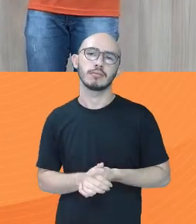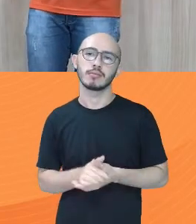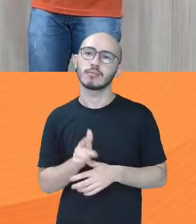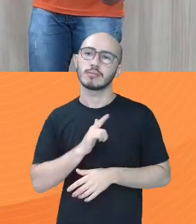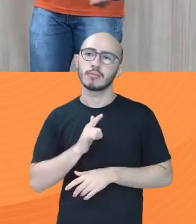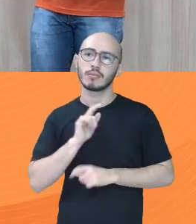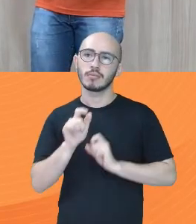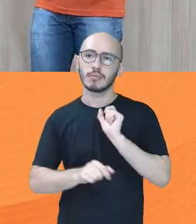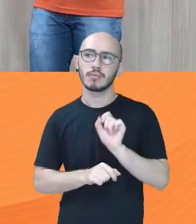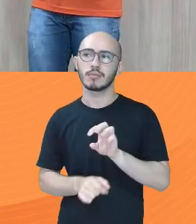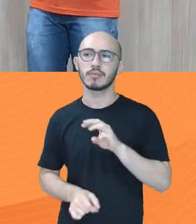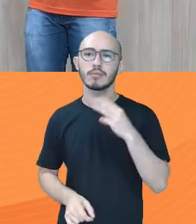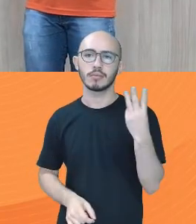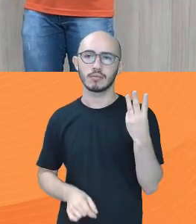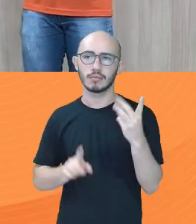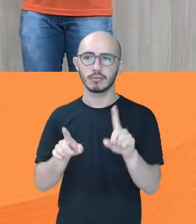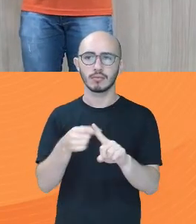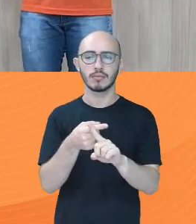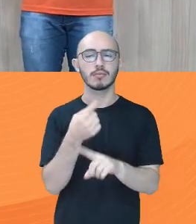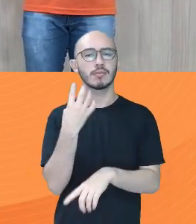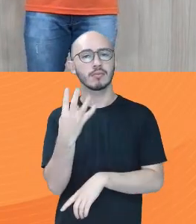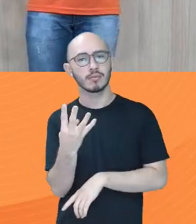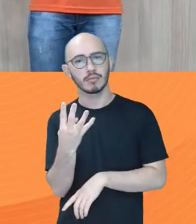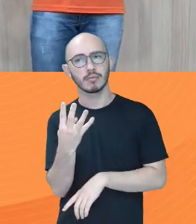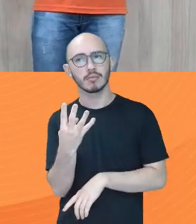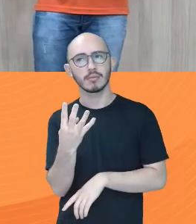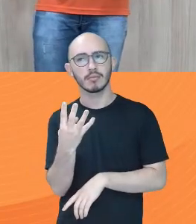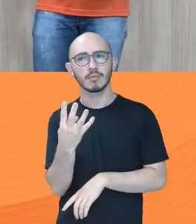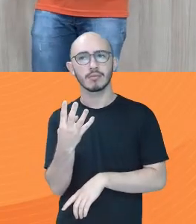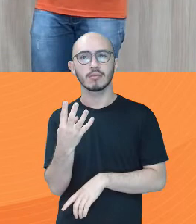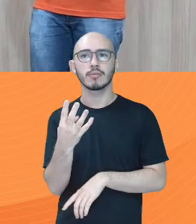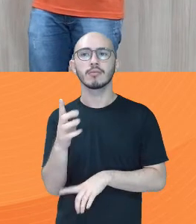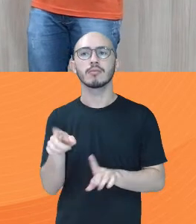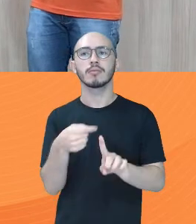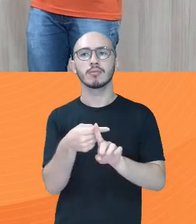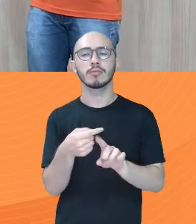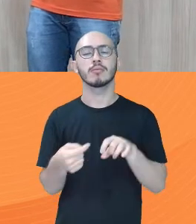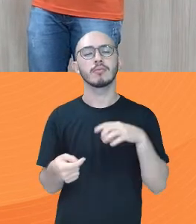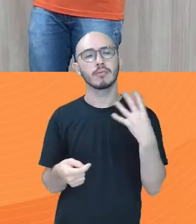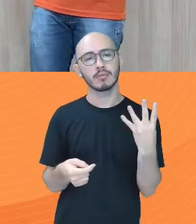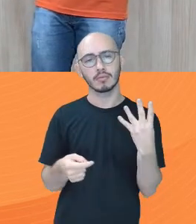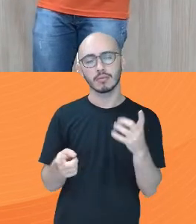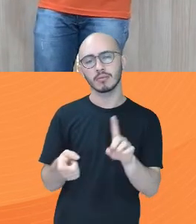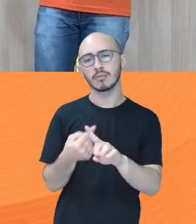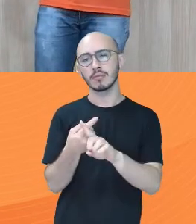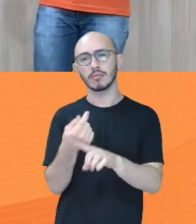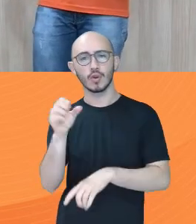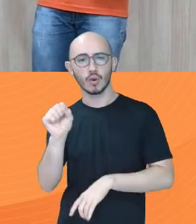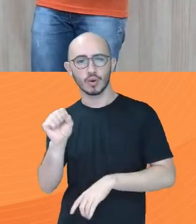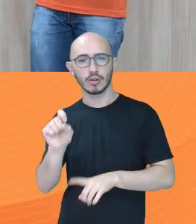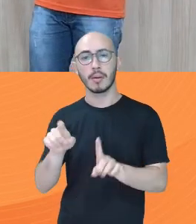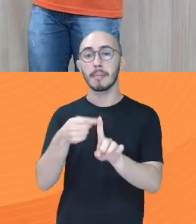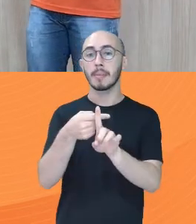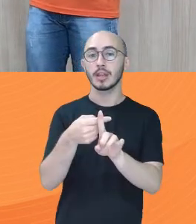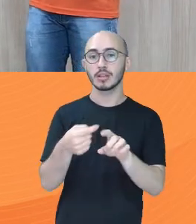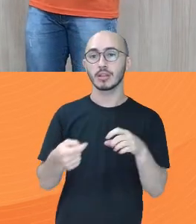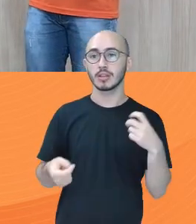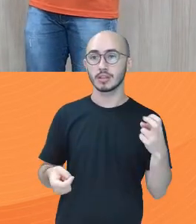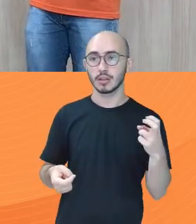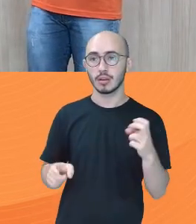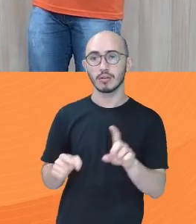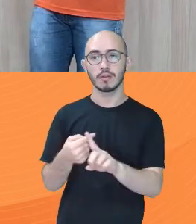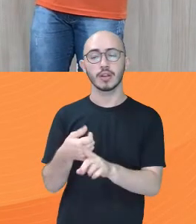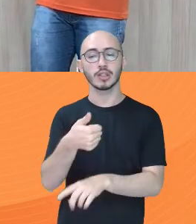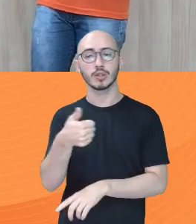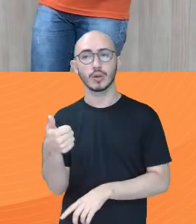vou multiplicar aí, ó, 3 vezes 4, mais 4 vezes 8, mais 5